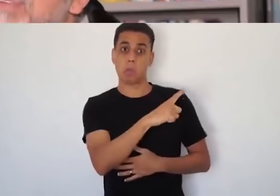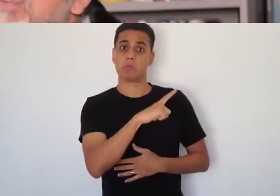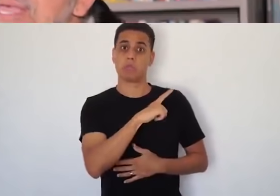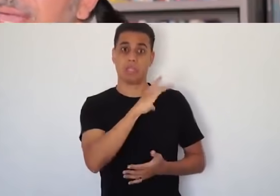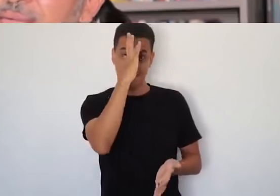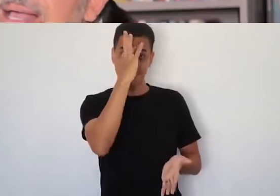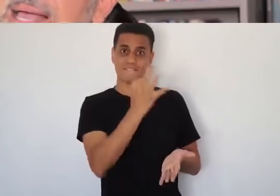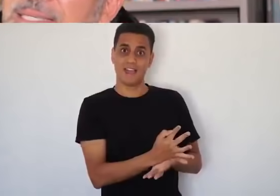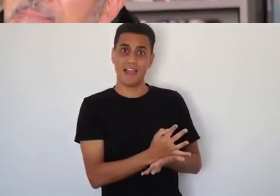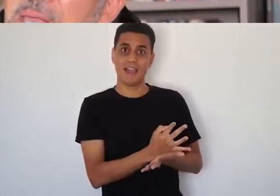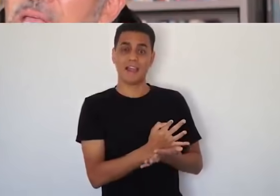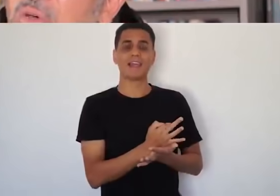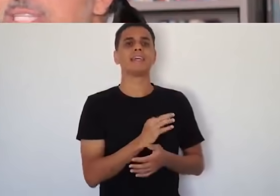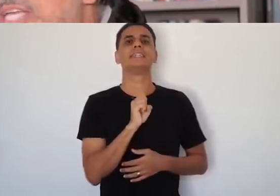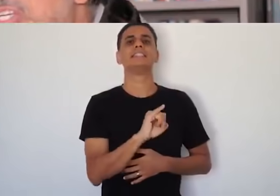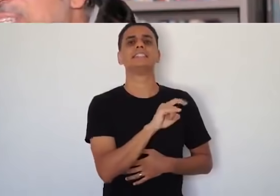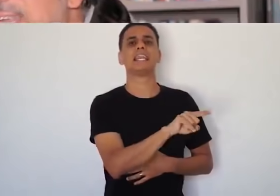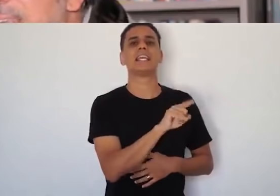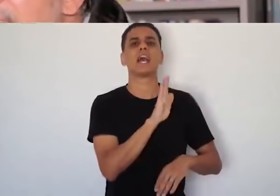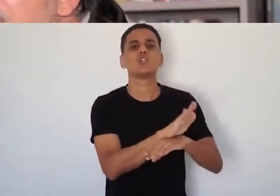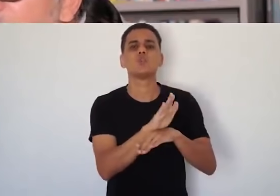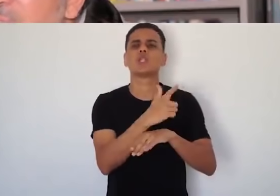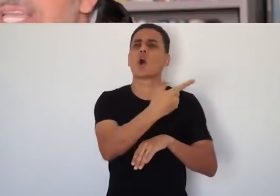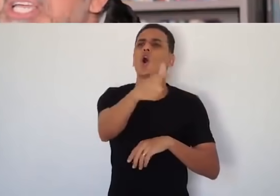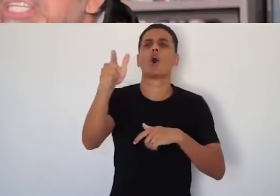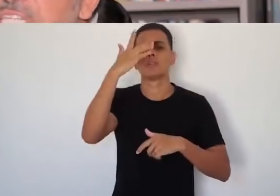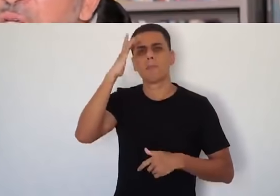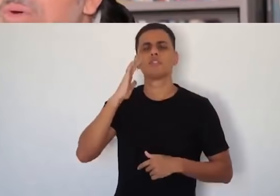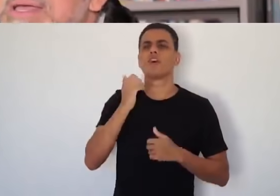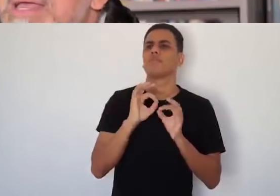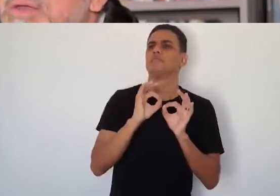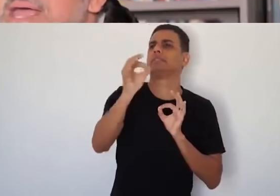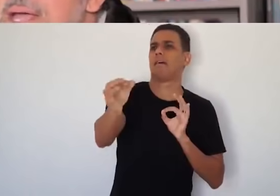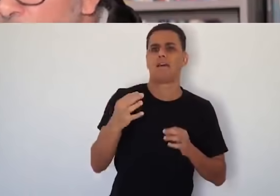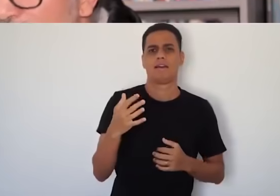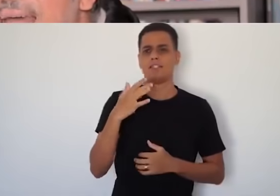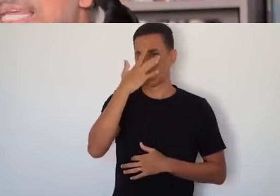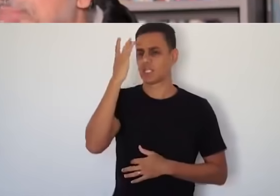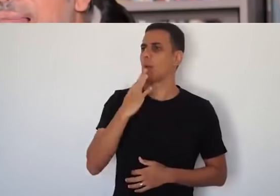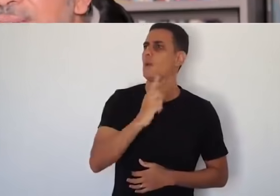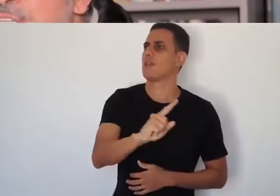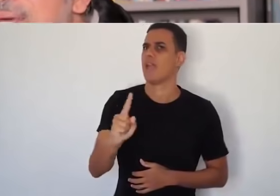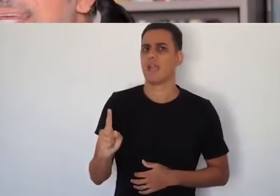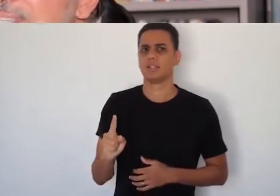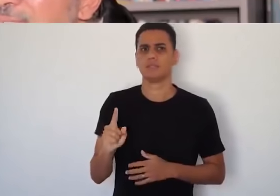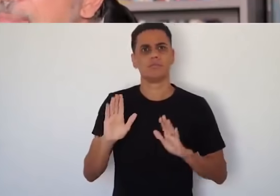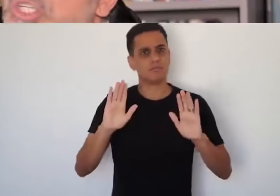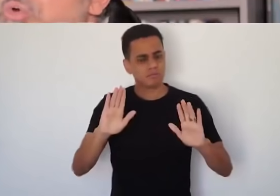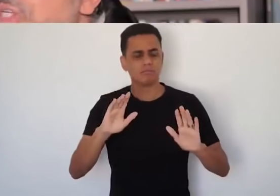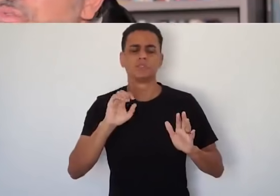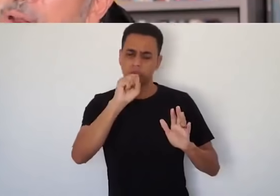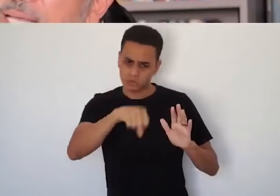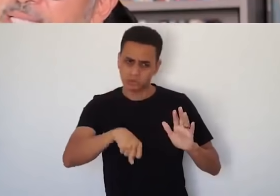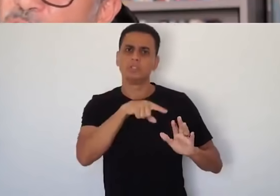para ser vivido em casa. Ou seja, ser querido, ser gentil, não é? Usar as palavras de maneira